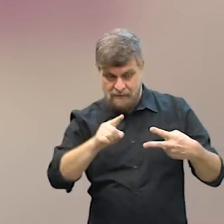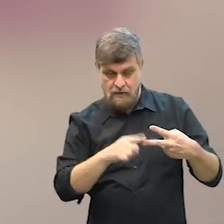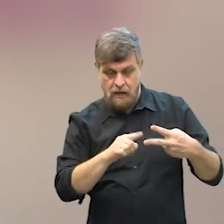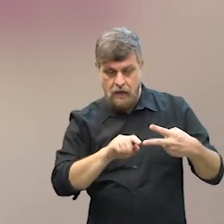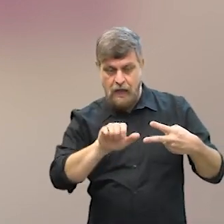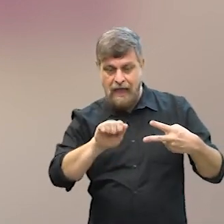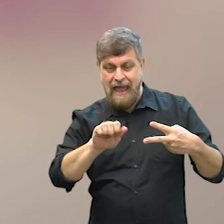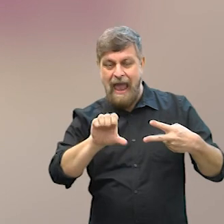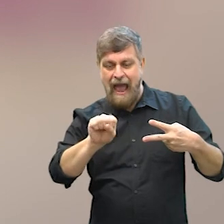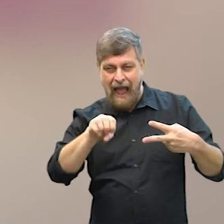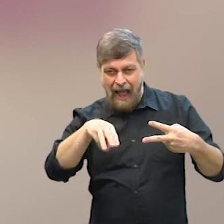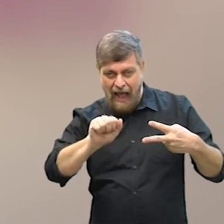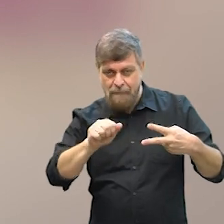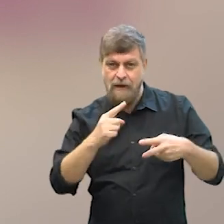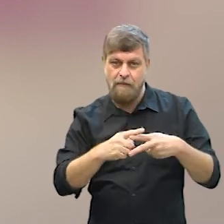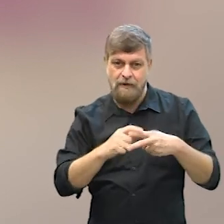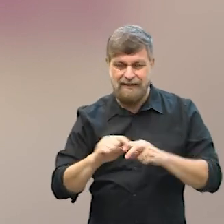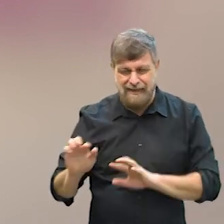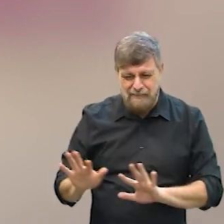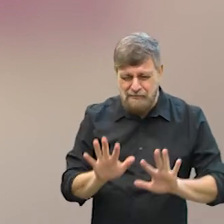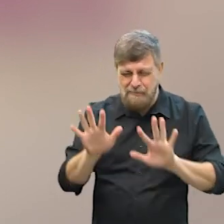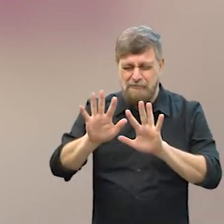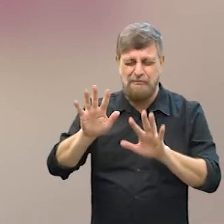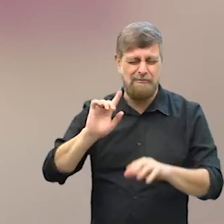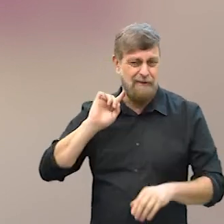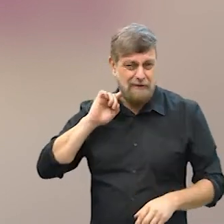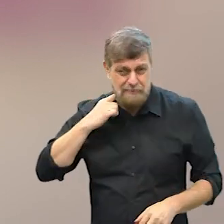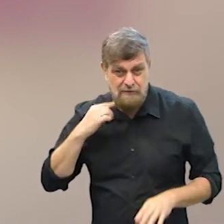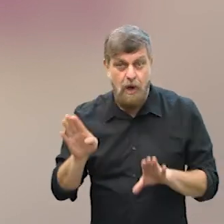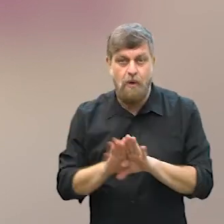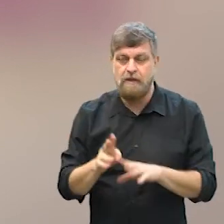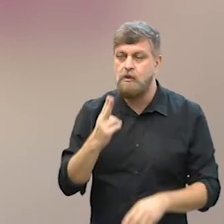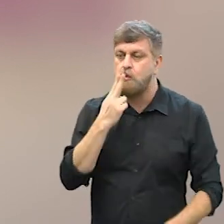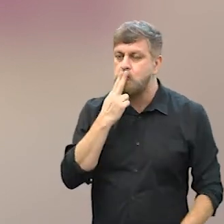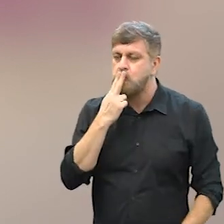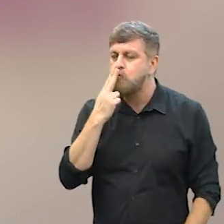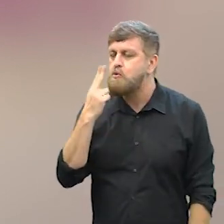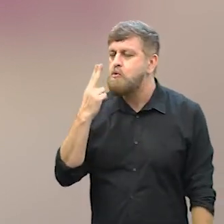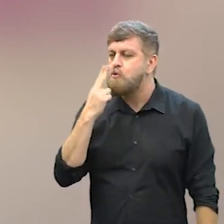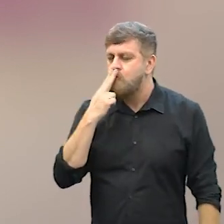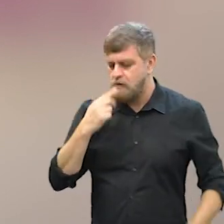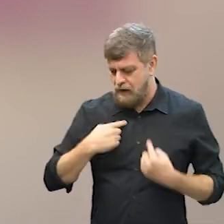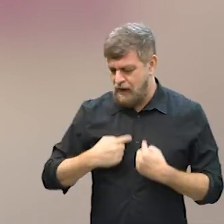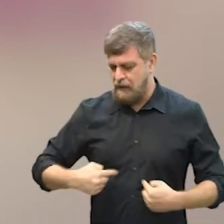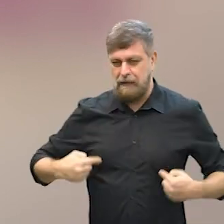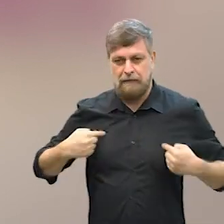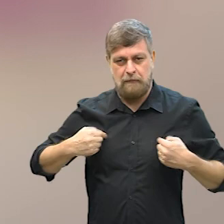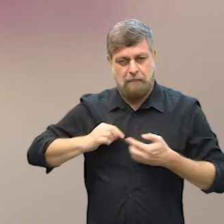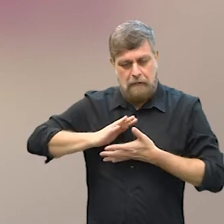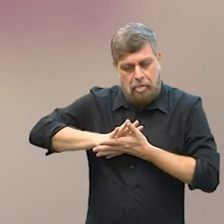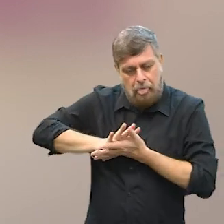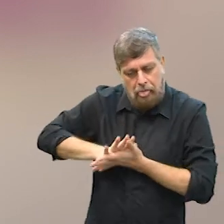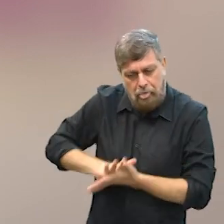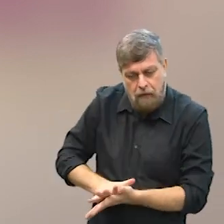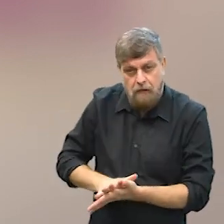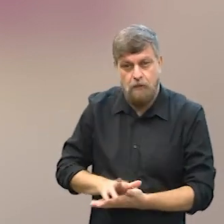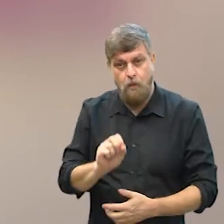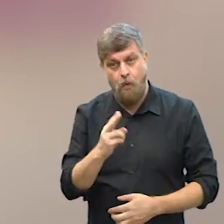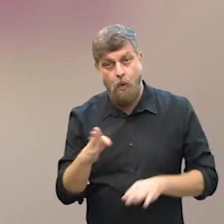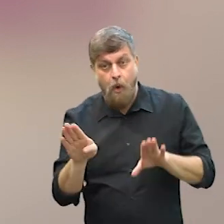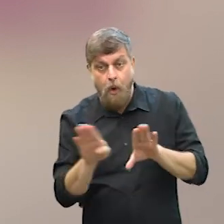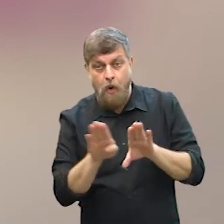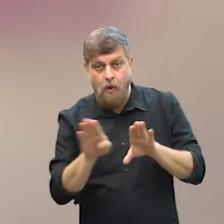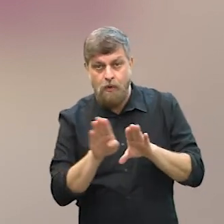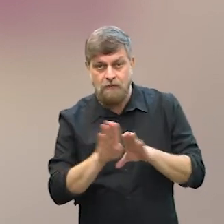dada a poluição e o uso do cigarro, bastante deletério para os pulmões, ou podem também esses sintomas